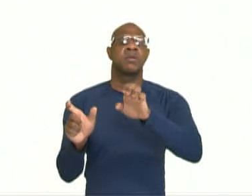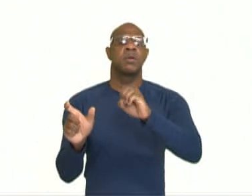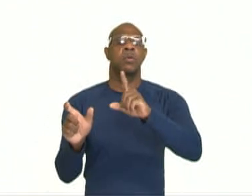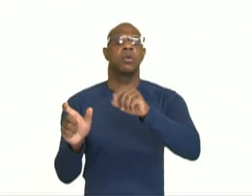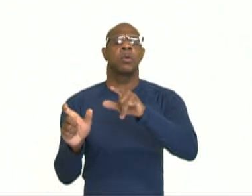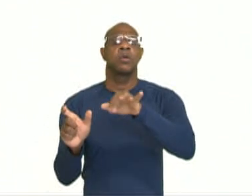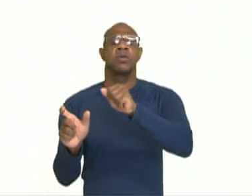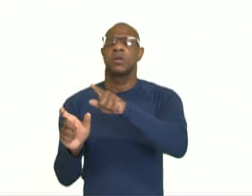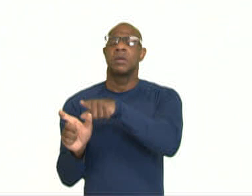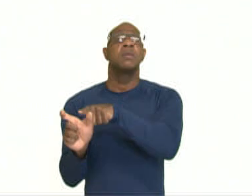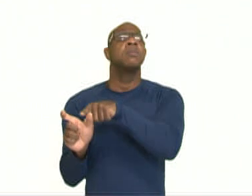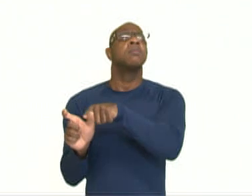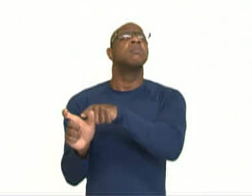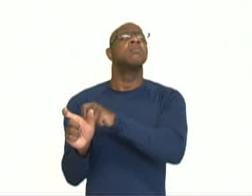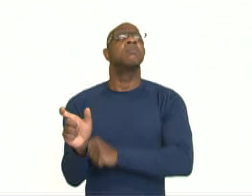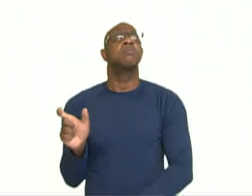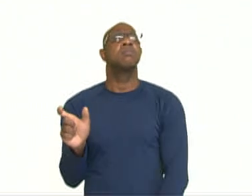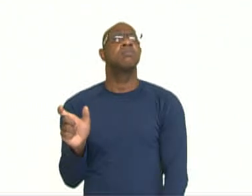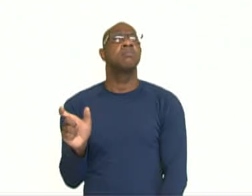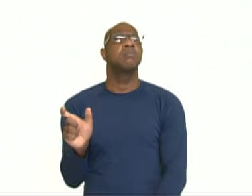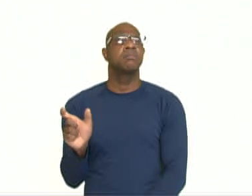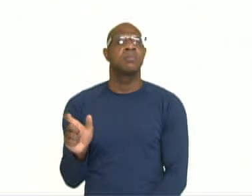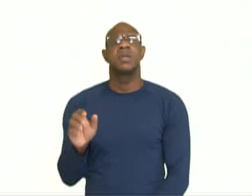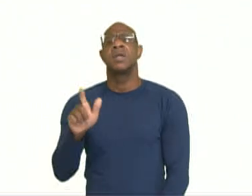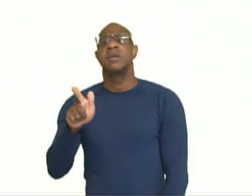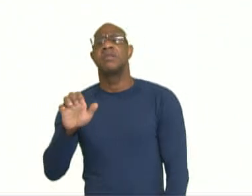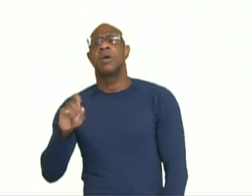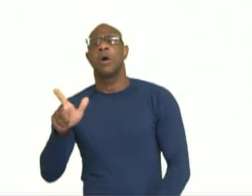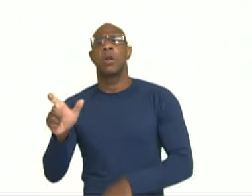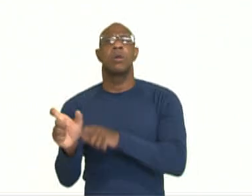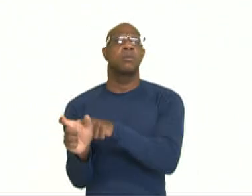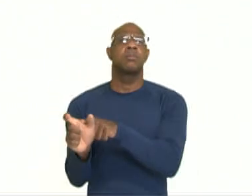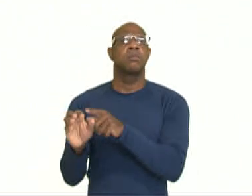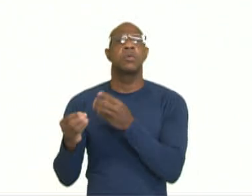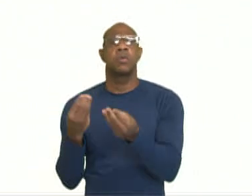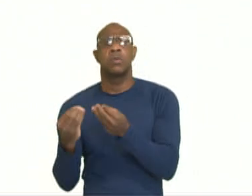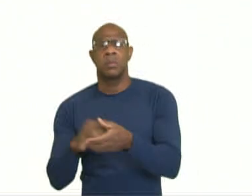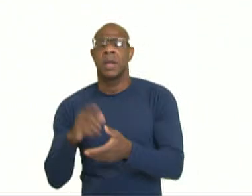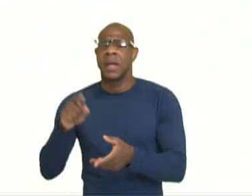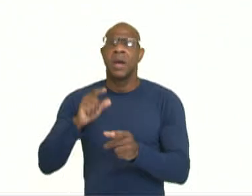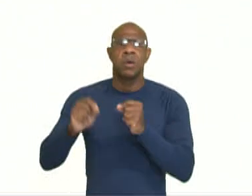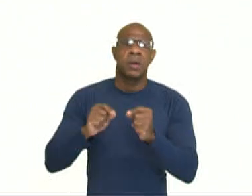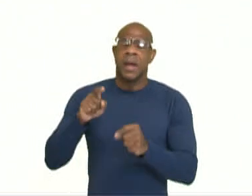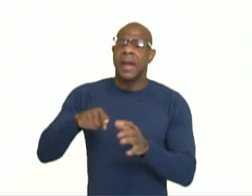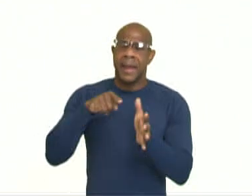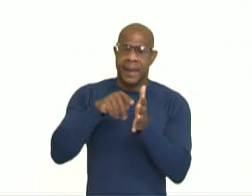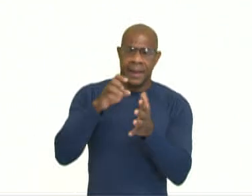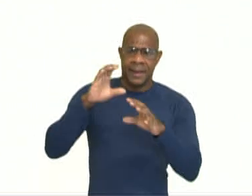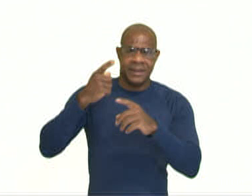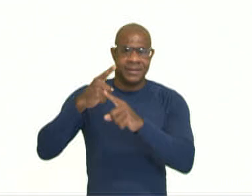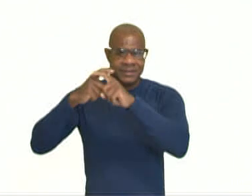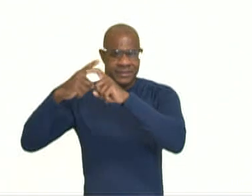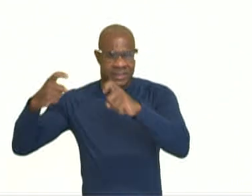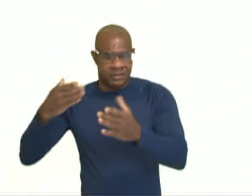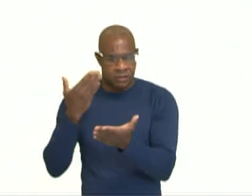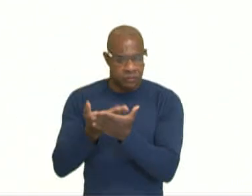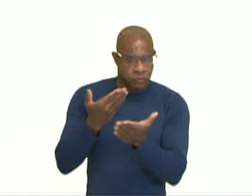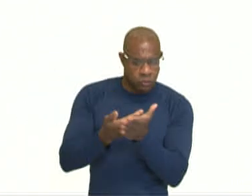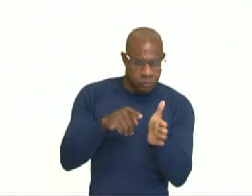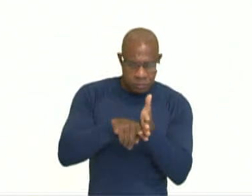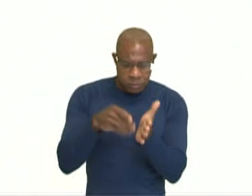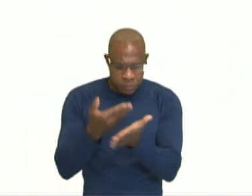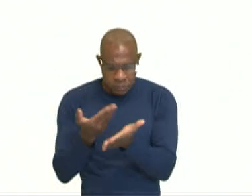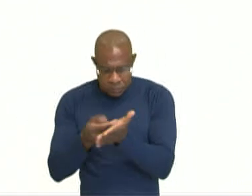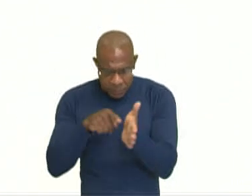obviamente remete ao profissional chamado geólogo. Então a geologia é literalmente a ciência que estuda toda